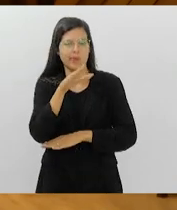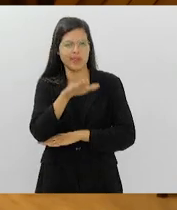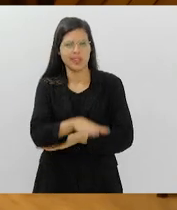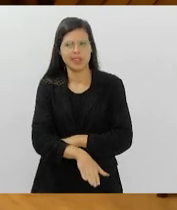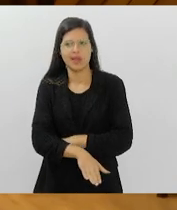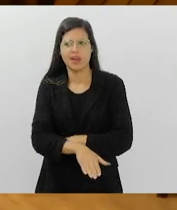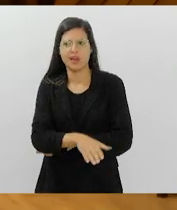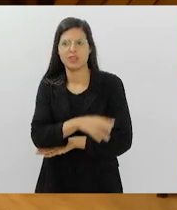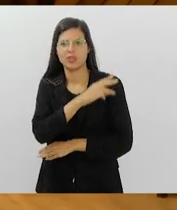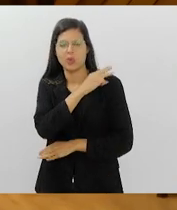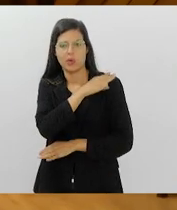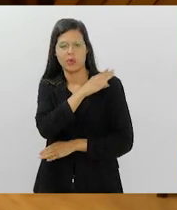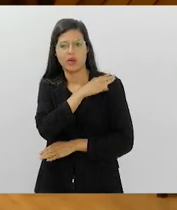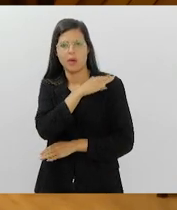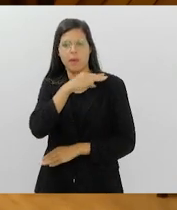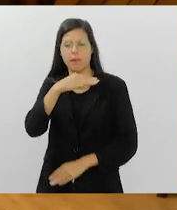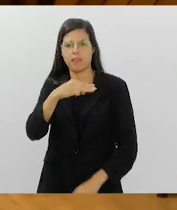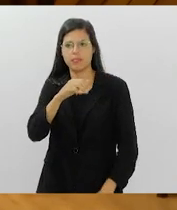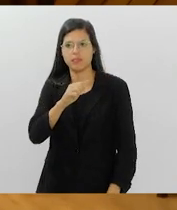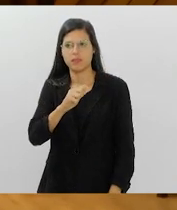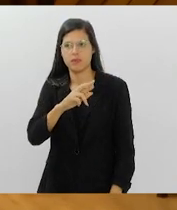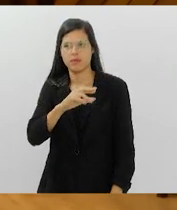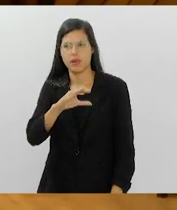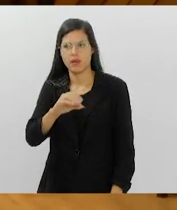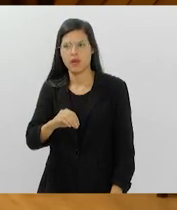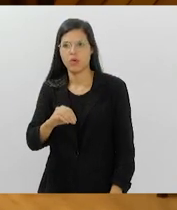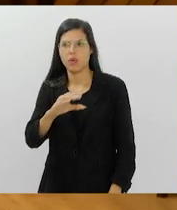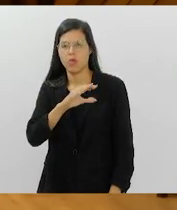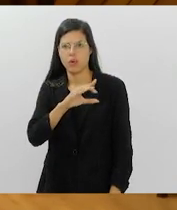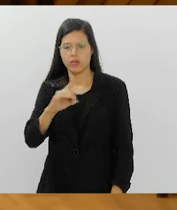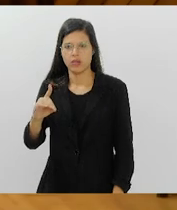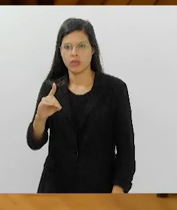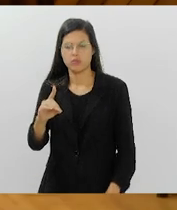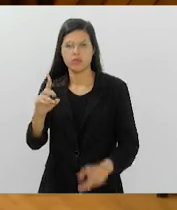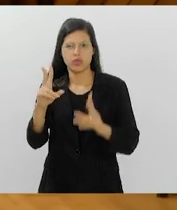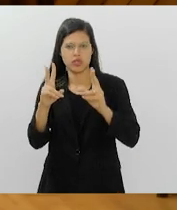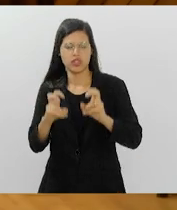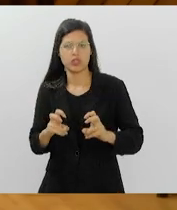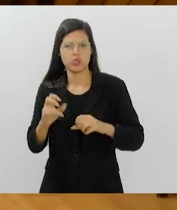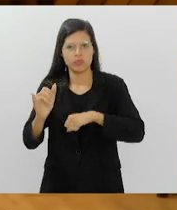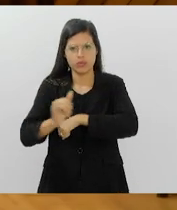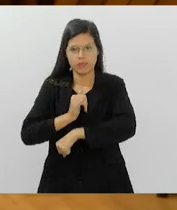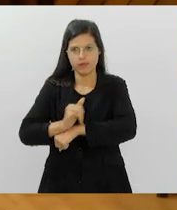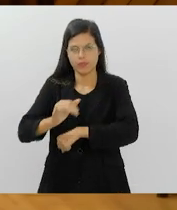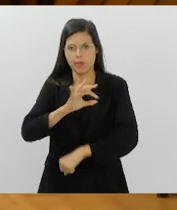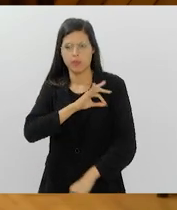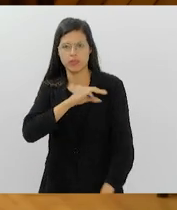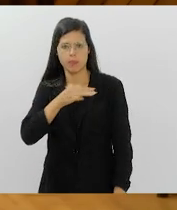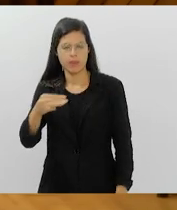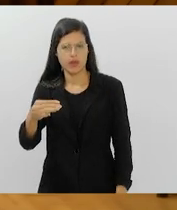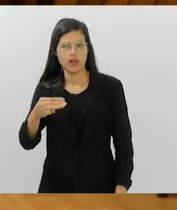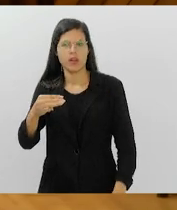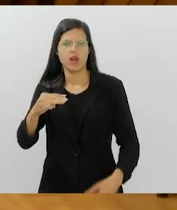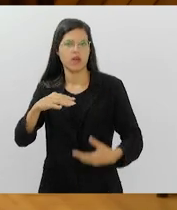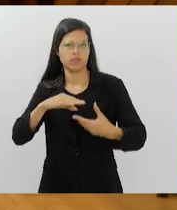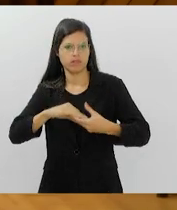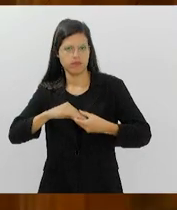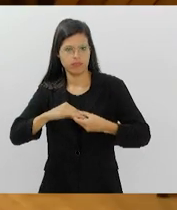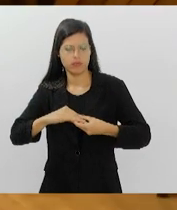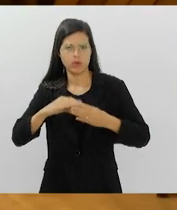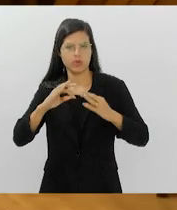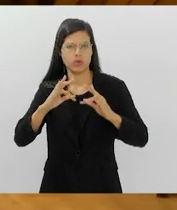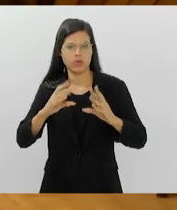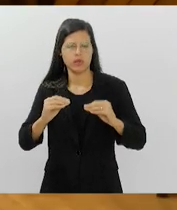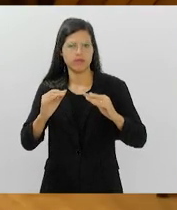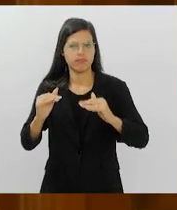Coronel Marco Andrade, nosso coordenador de assuntos estratégicos da Polícia Militar, cumprimento todas as demais autoridades